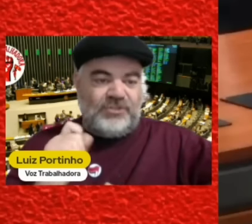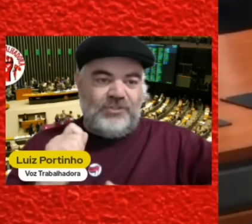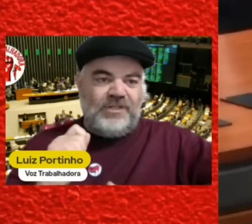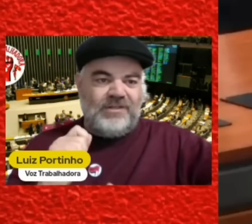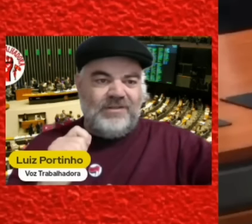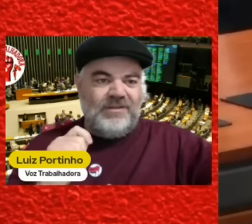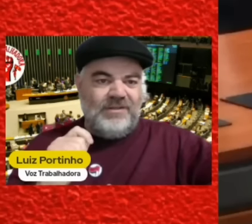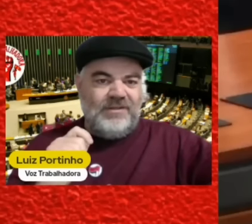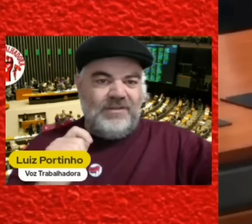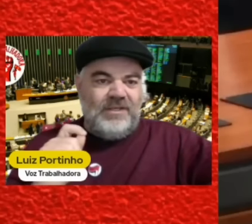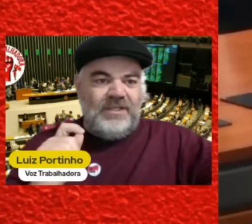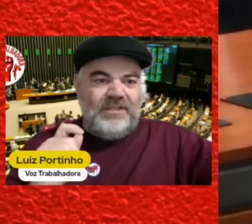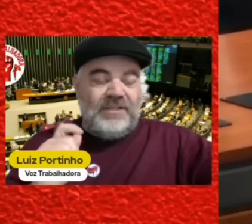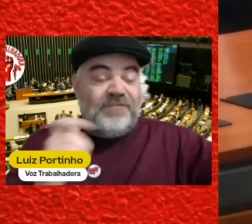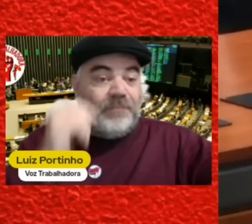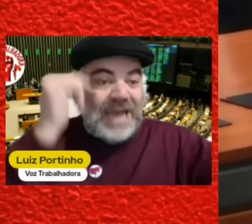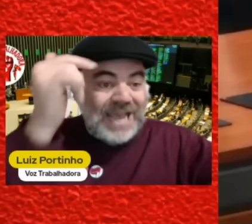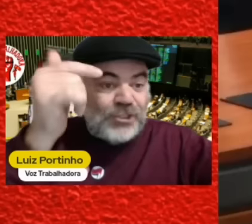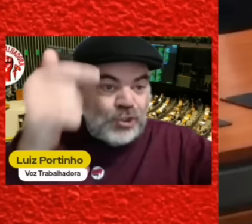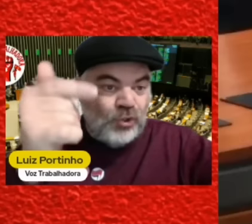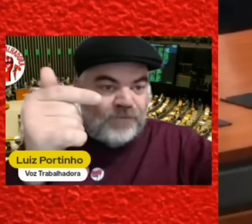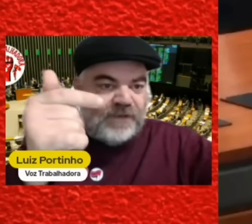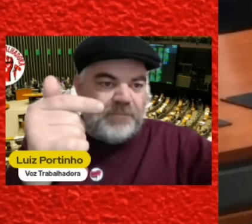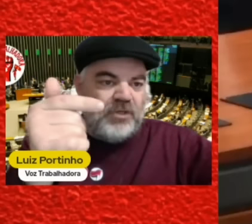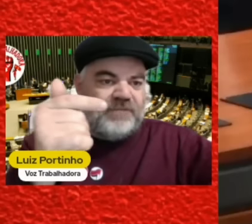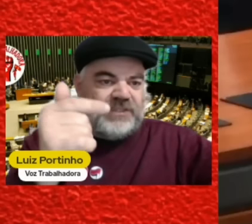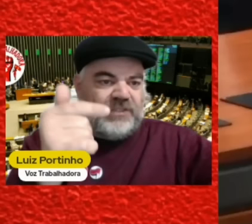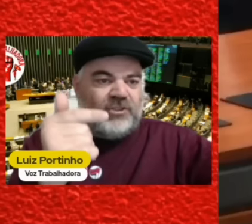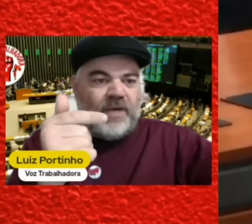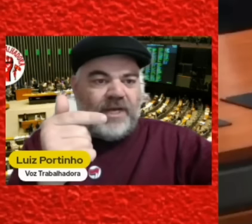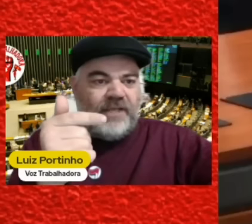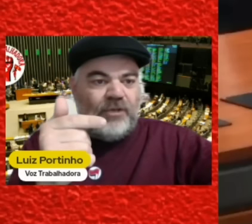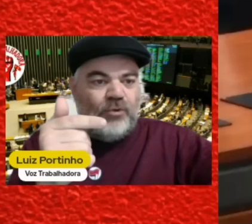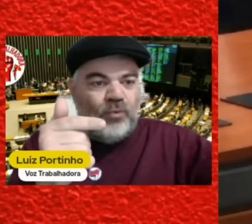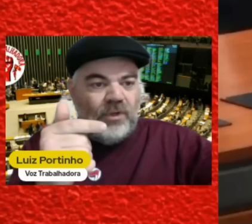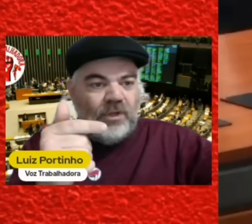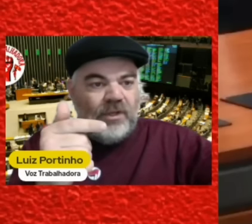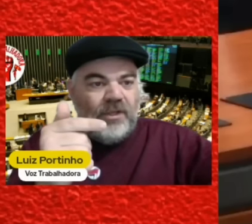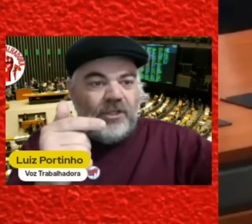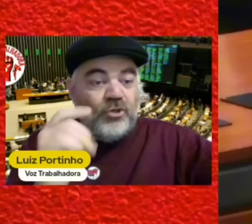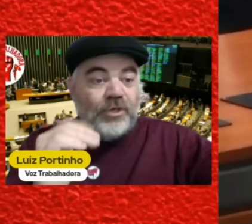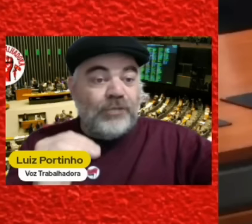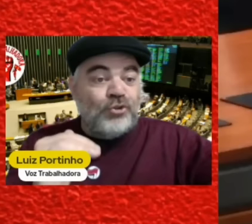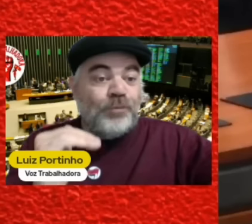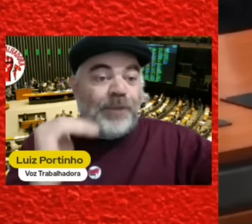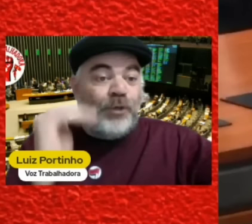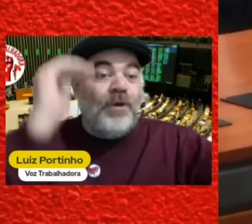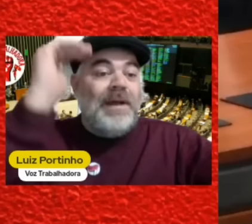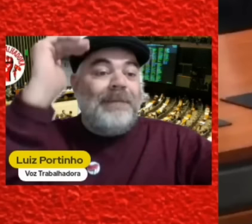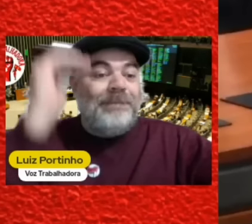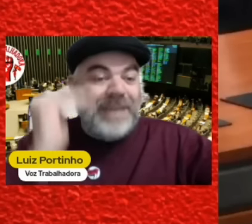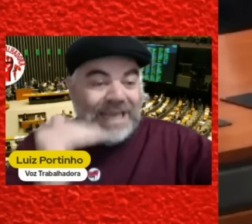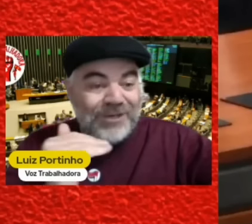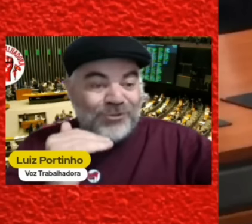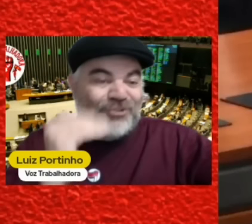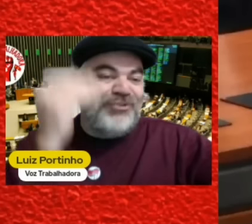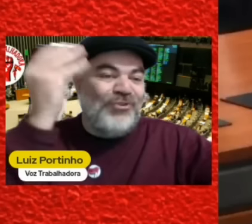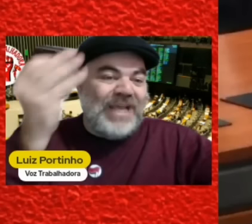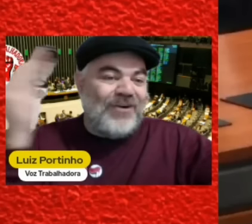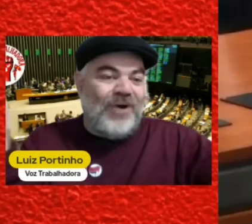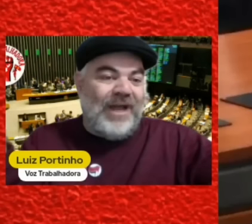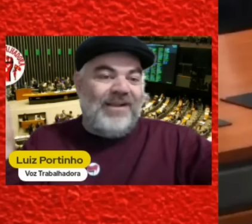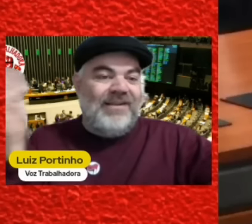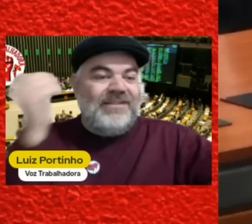não, senhor. Teve mais chuva em 1941 e o rio subiu menos do